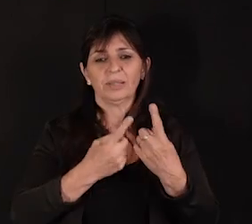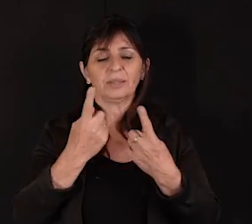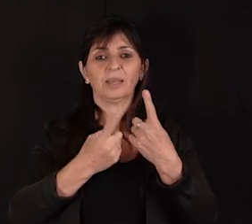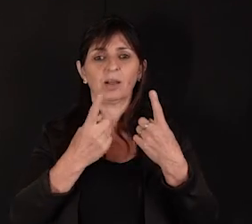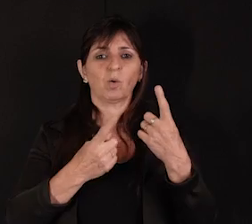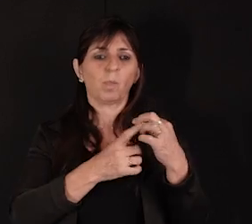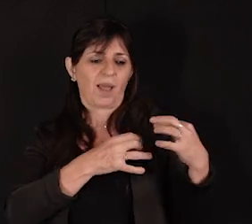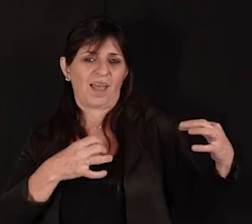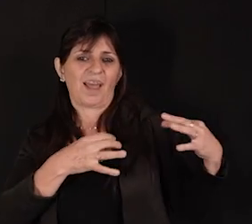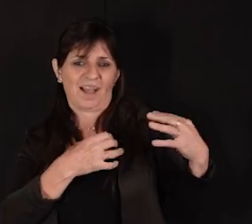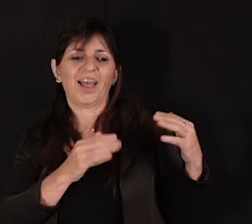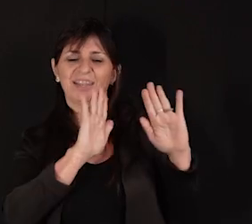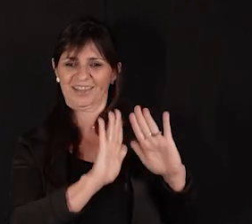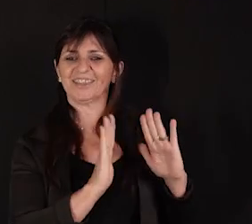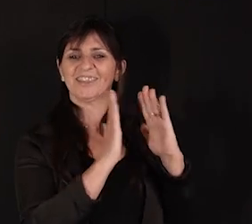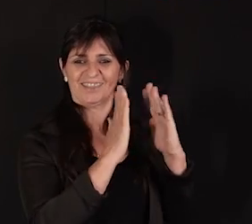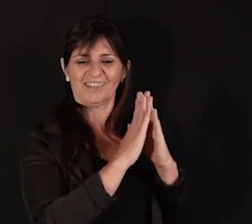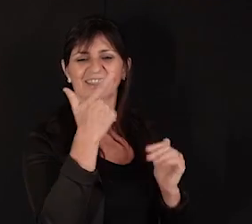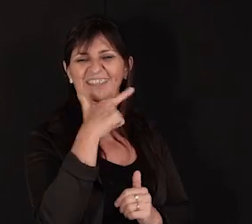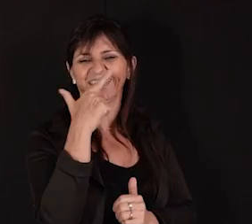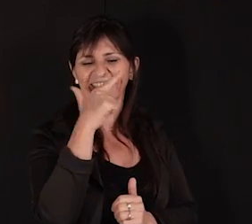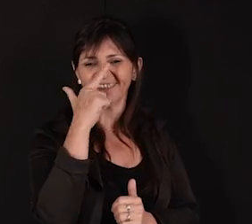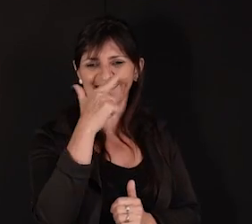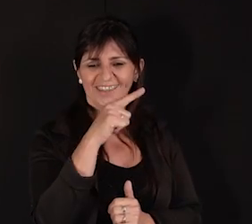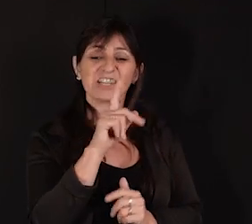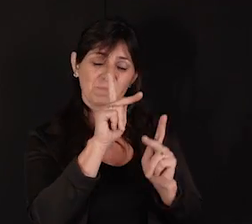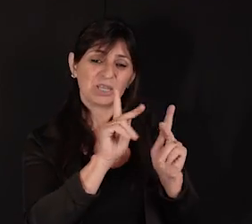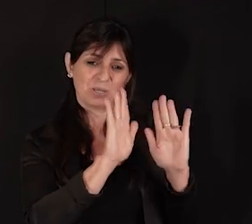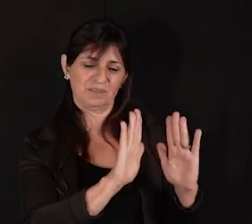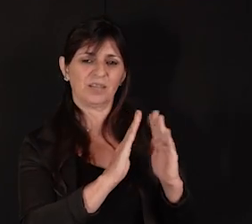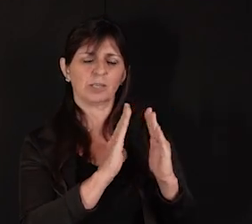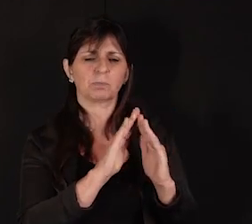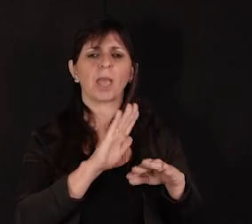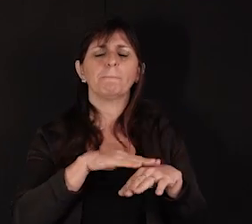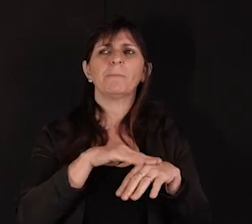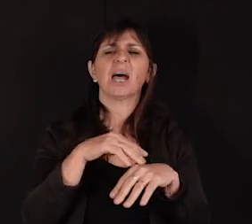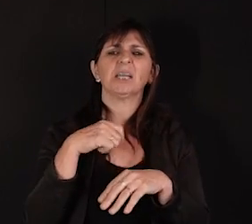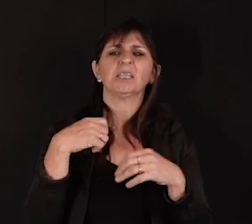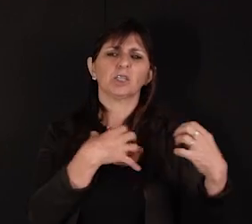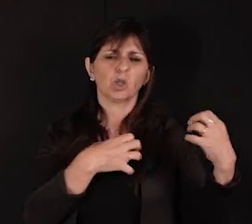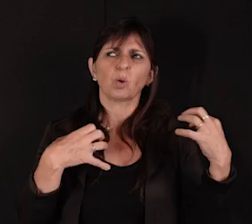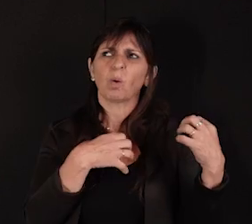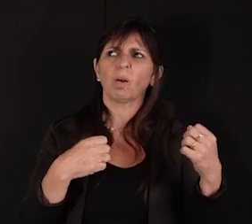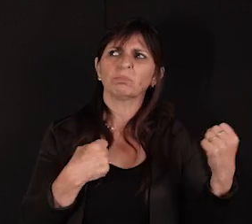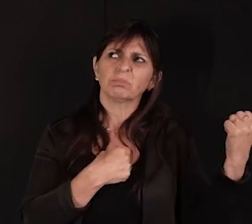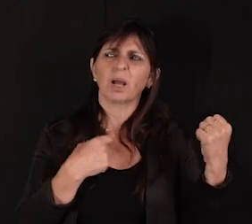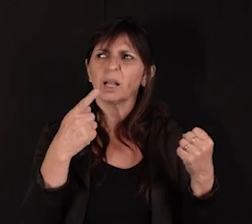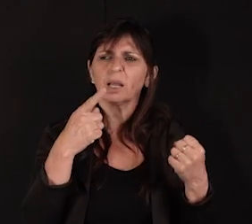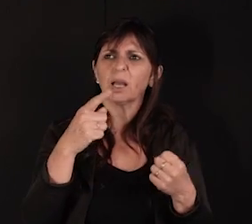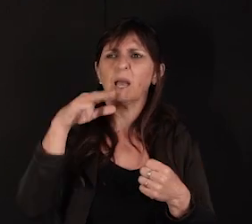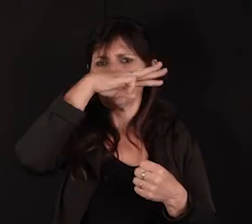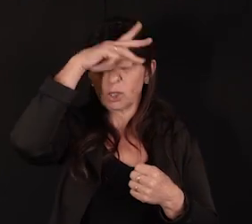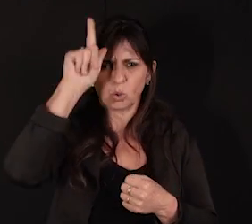que a gente deixa em casa também. Os estados que a gente mais toca é Rio Grande do Sul, Santa Catarina, Paraná, Mato Grosso. A gente vai